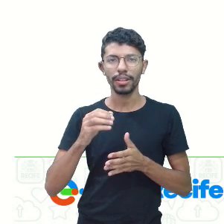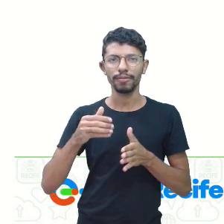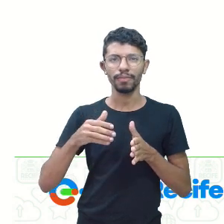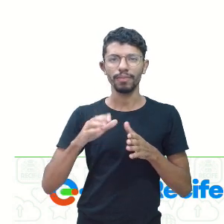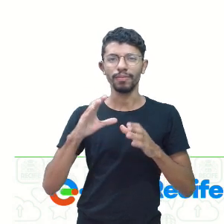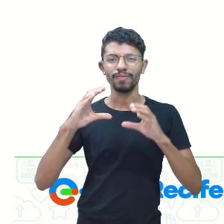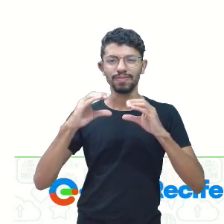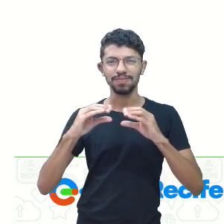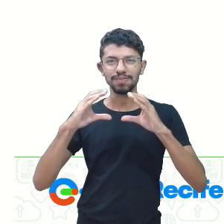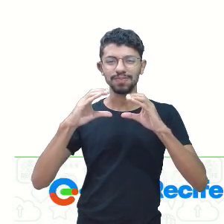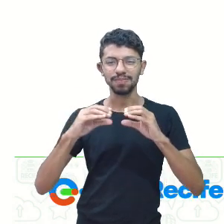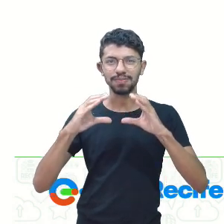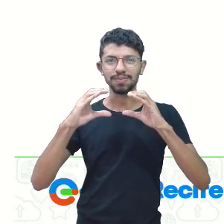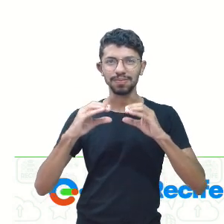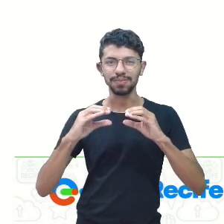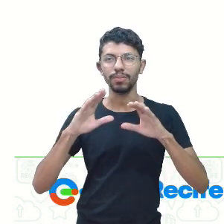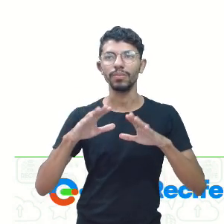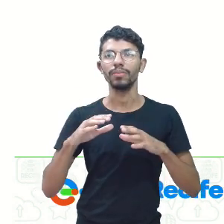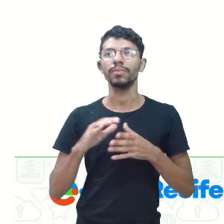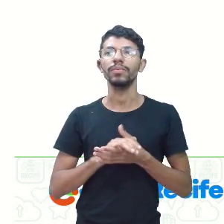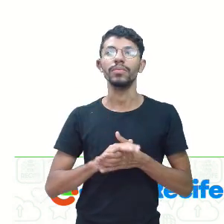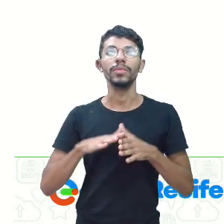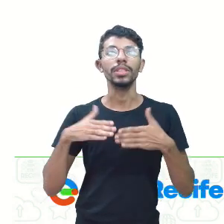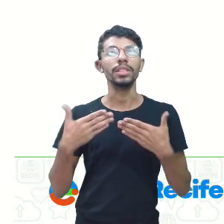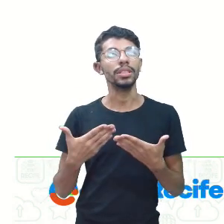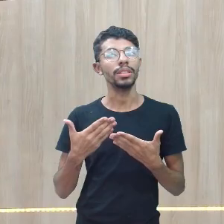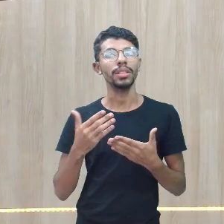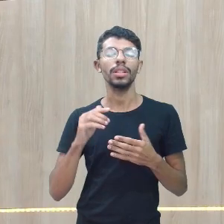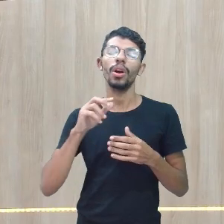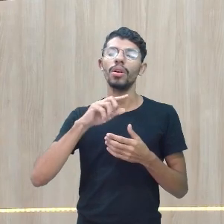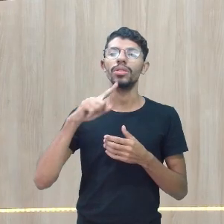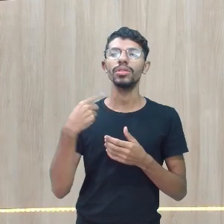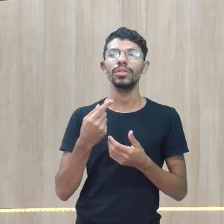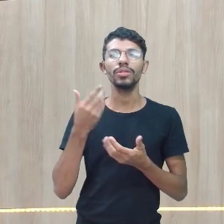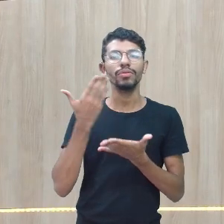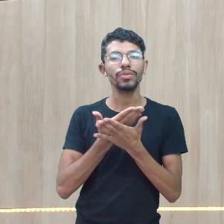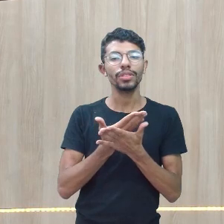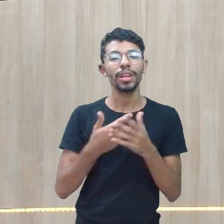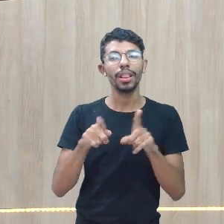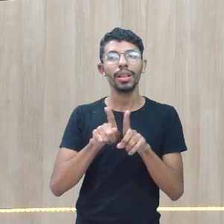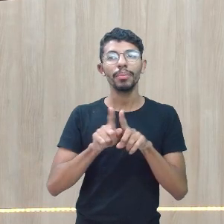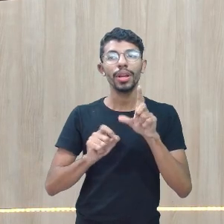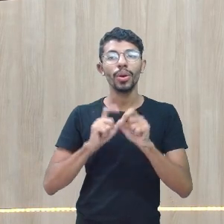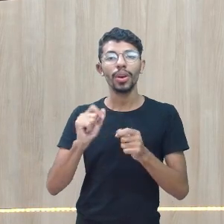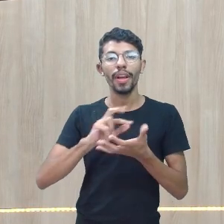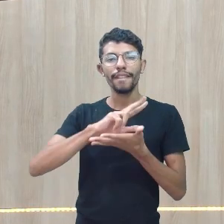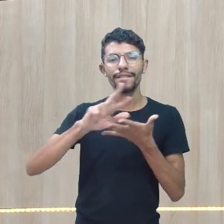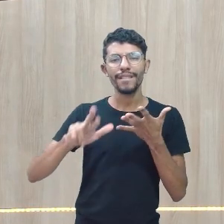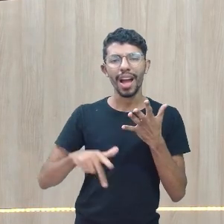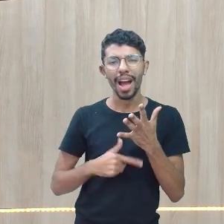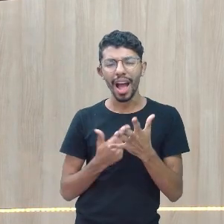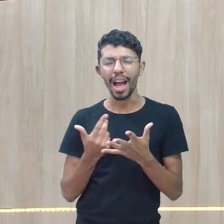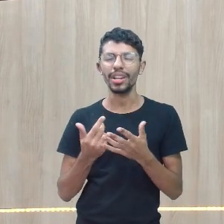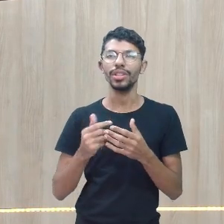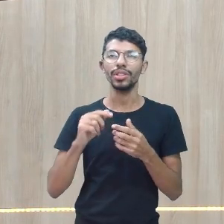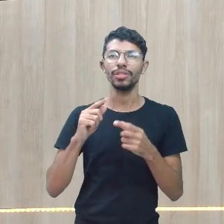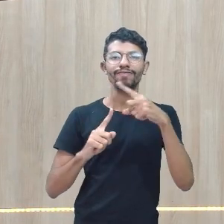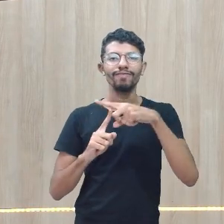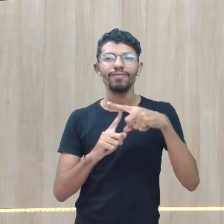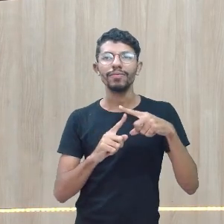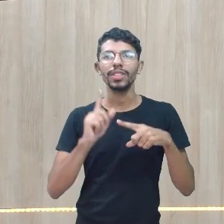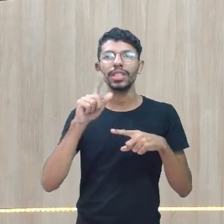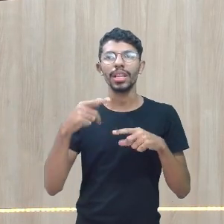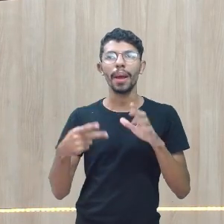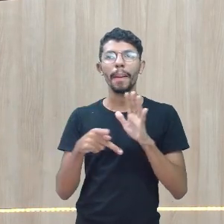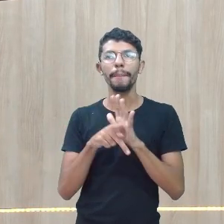de substâncias à base de óleo que são produzidos, que vão estar presentes na indústria automobilística, que vai estar presente